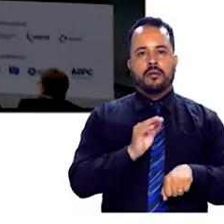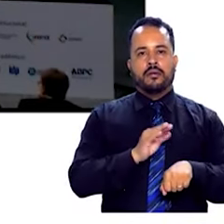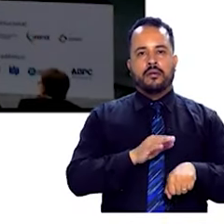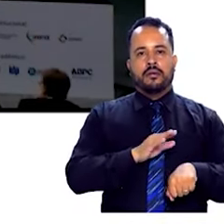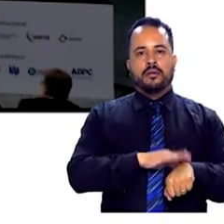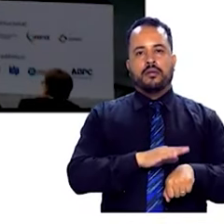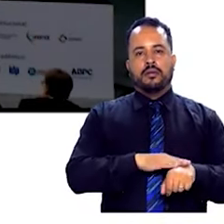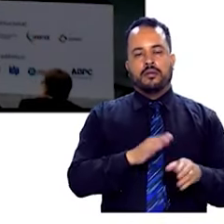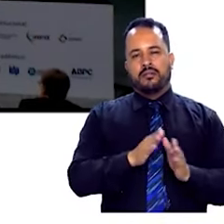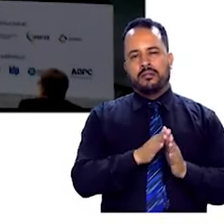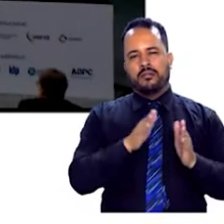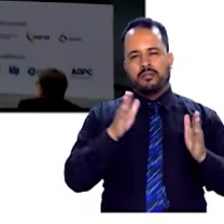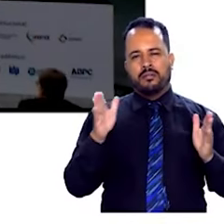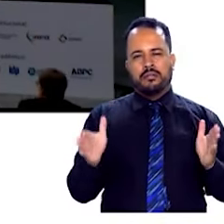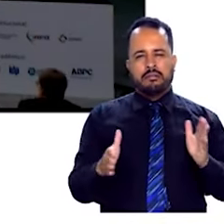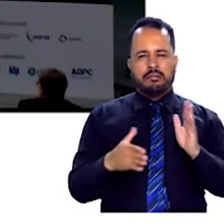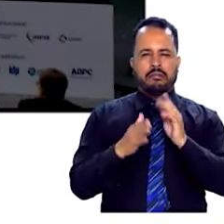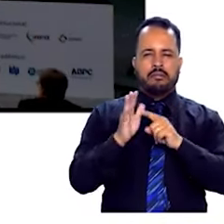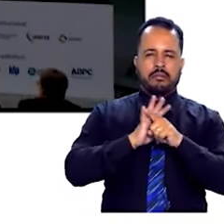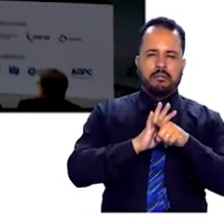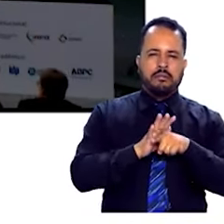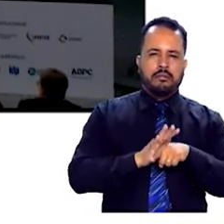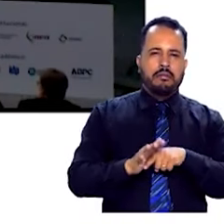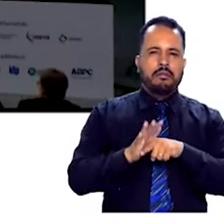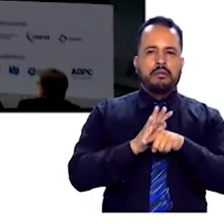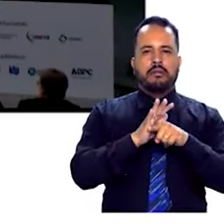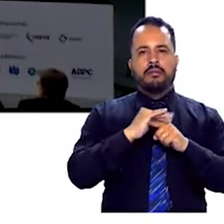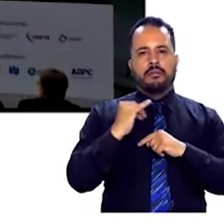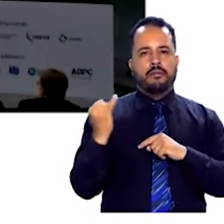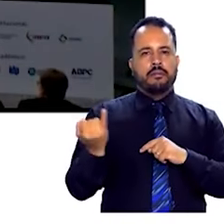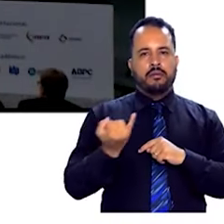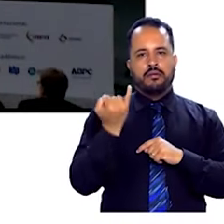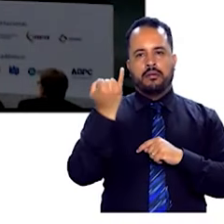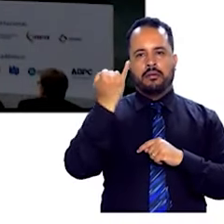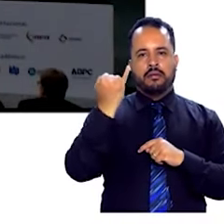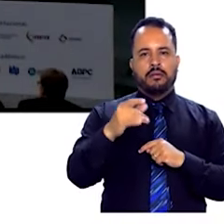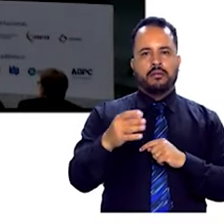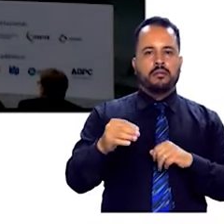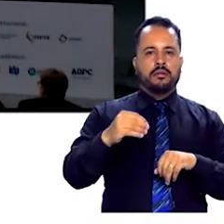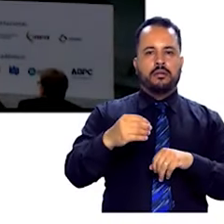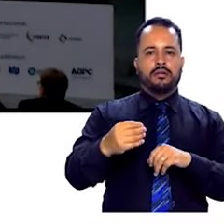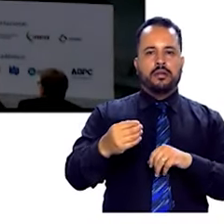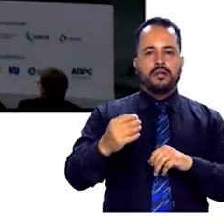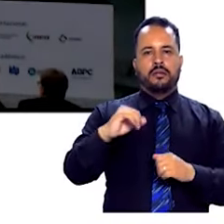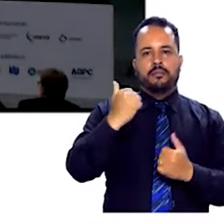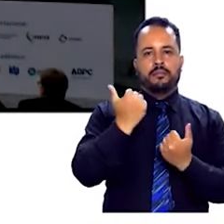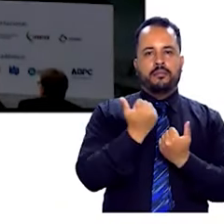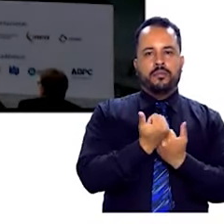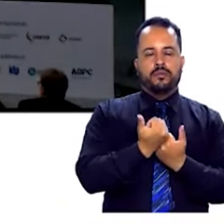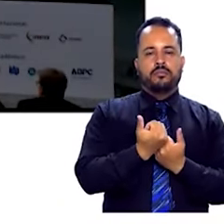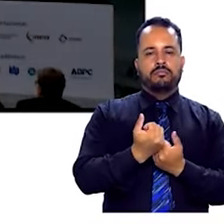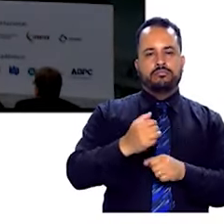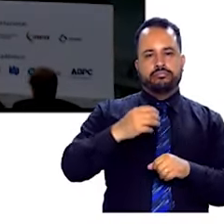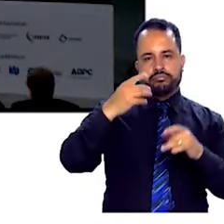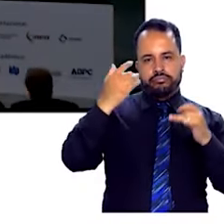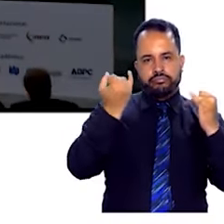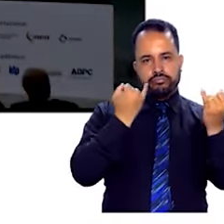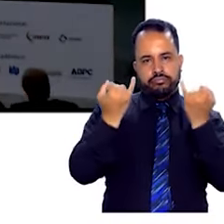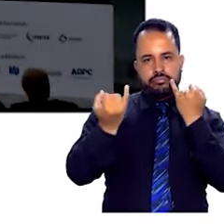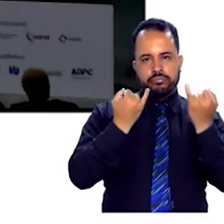todas as as importantes contribuições que o Senhor nos trouxe muito obrigado eu passo então agora